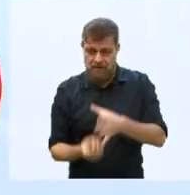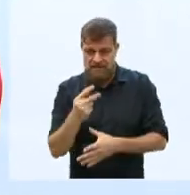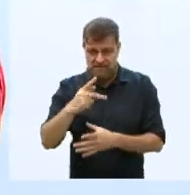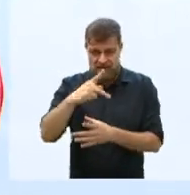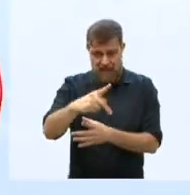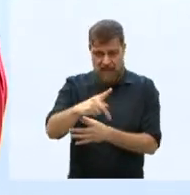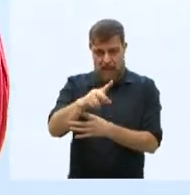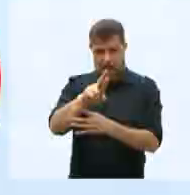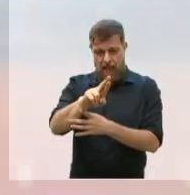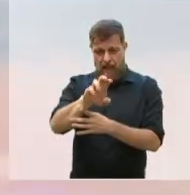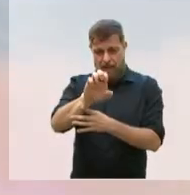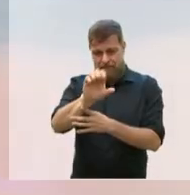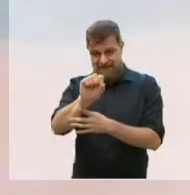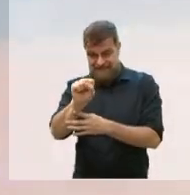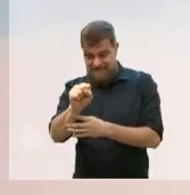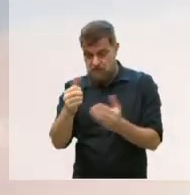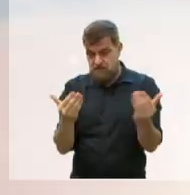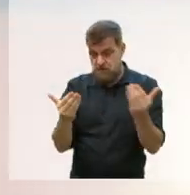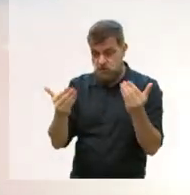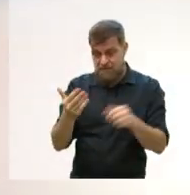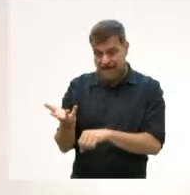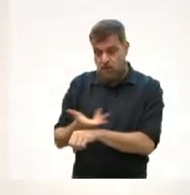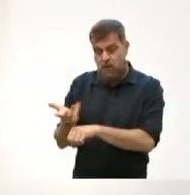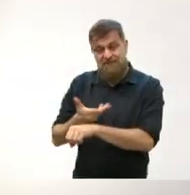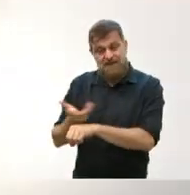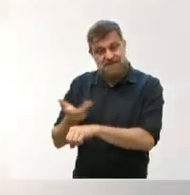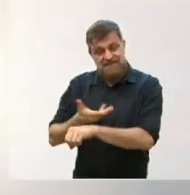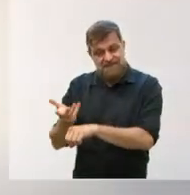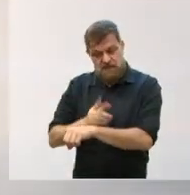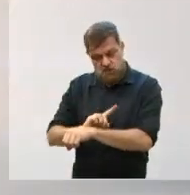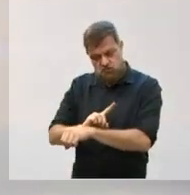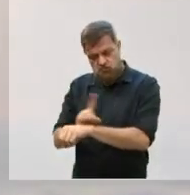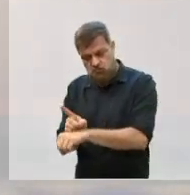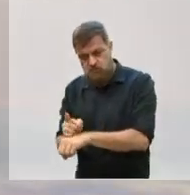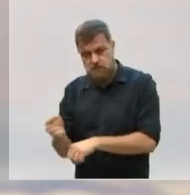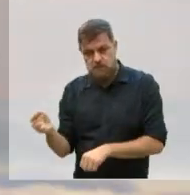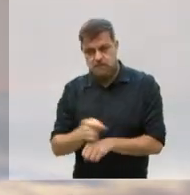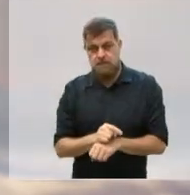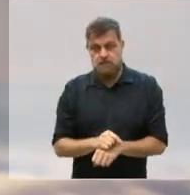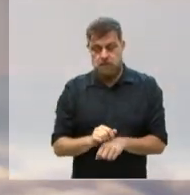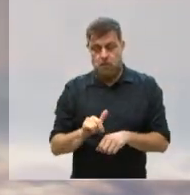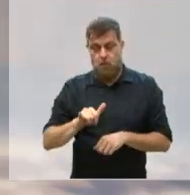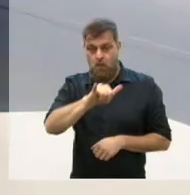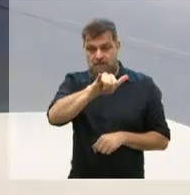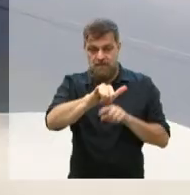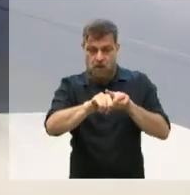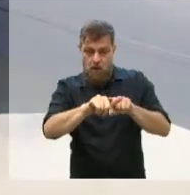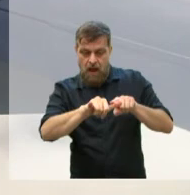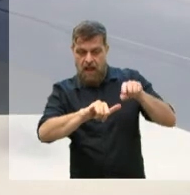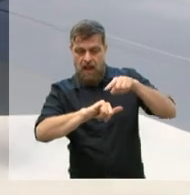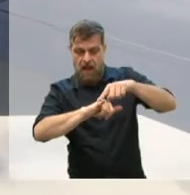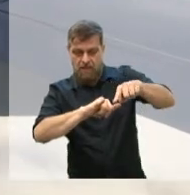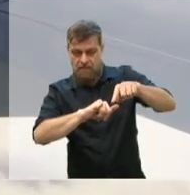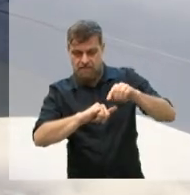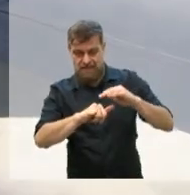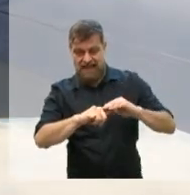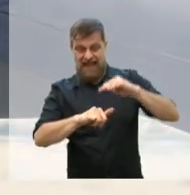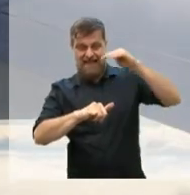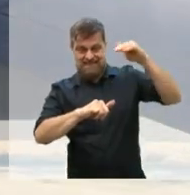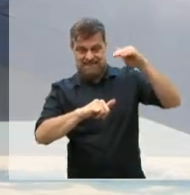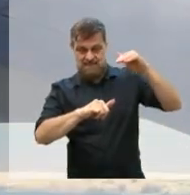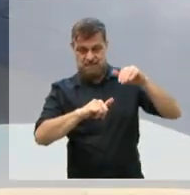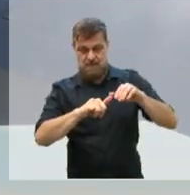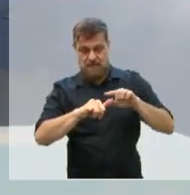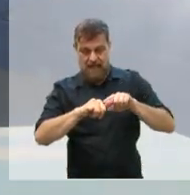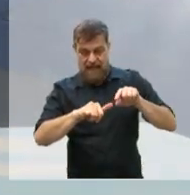se comporta com relação à velocidade. Ótimo. O segredo do avião está no formato da sua asa. A parte de cima da asa do avião